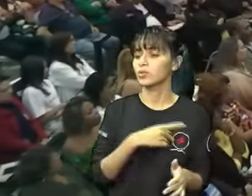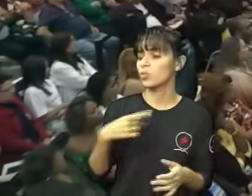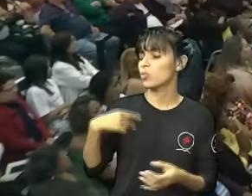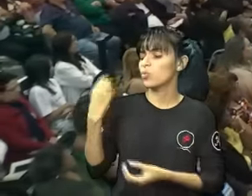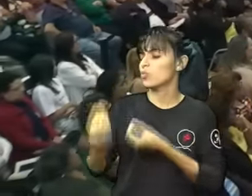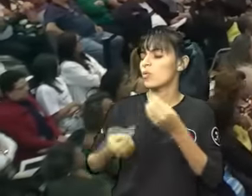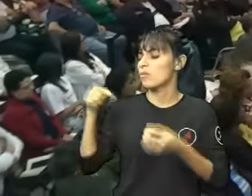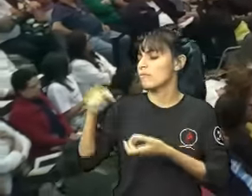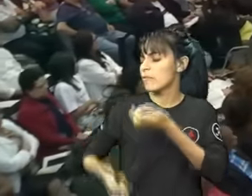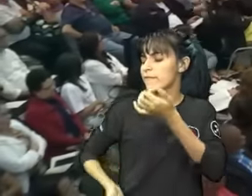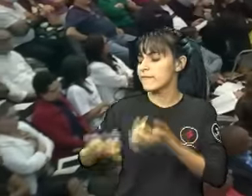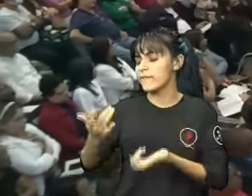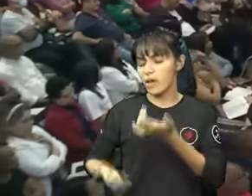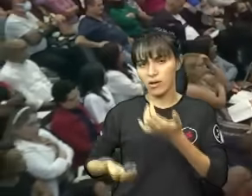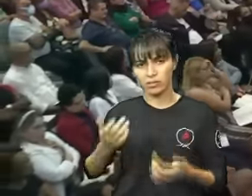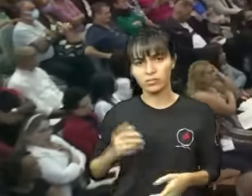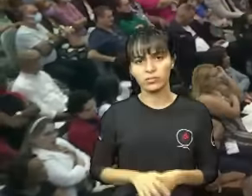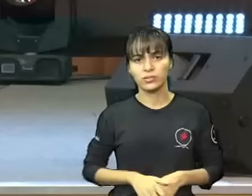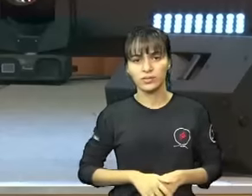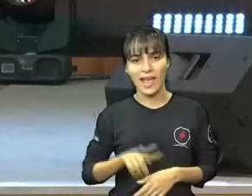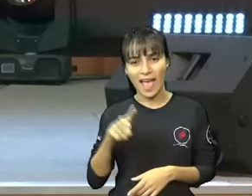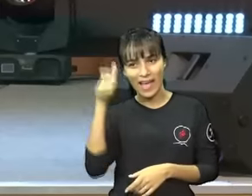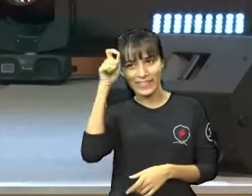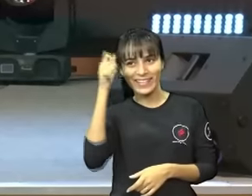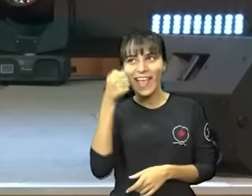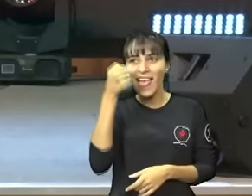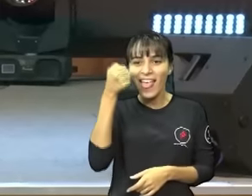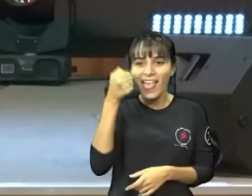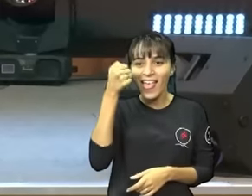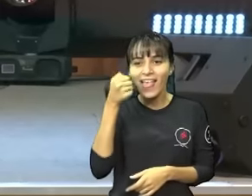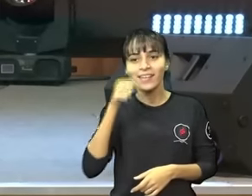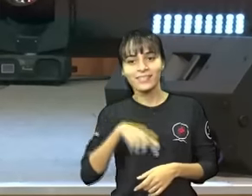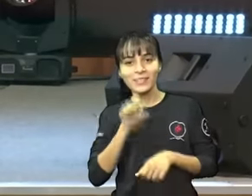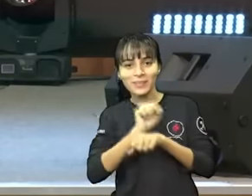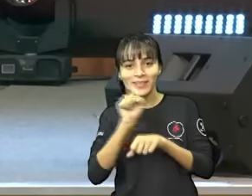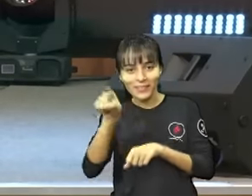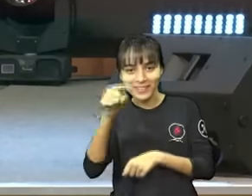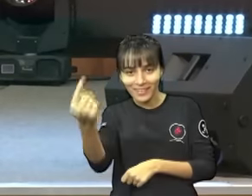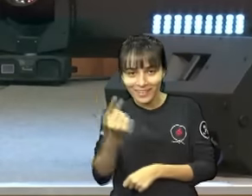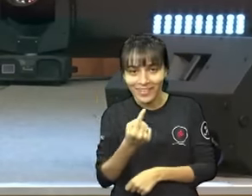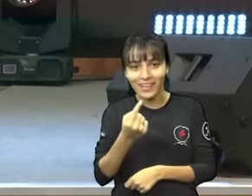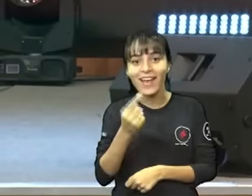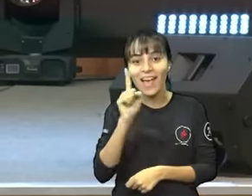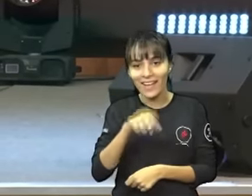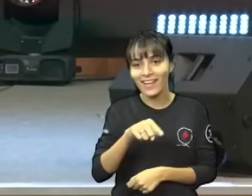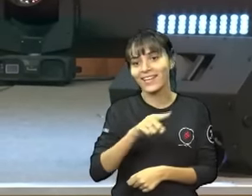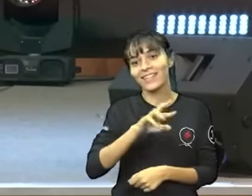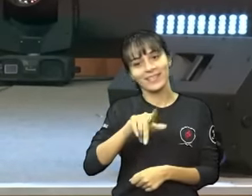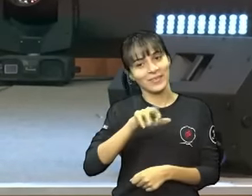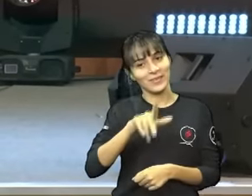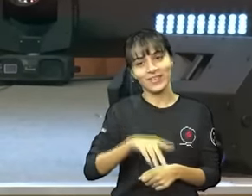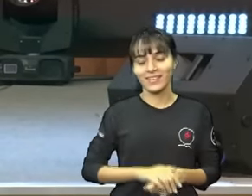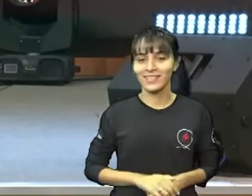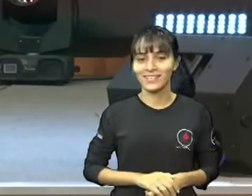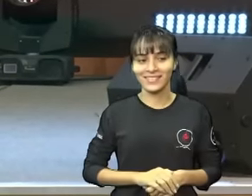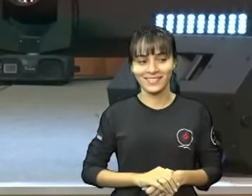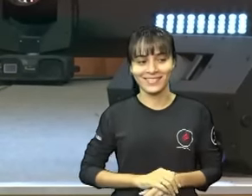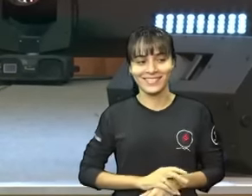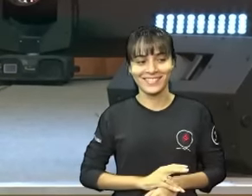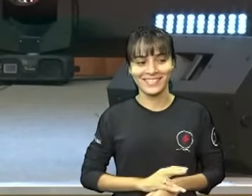inferno Esse é um monte de capetinha lá te aguardando aqui se você acha que é